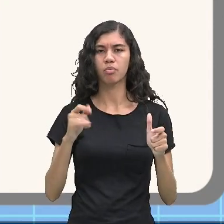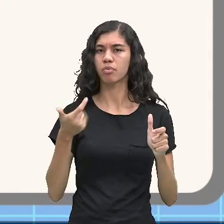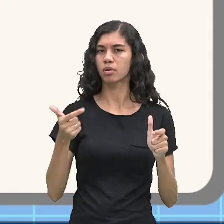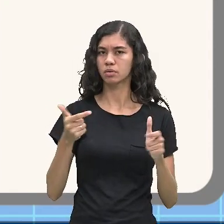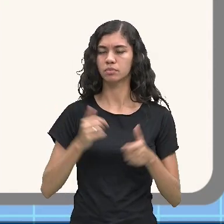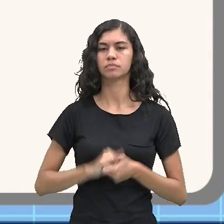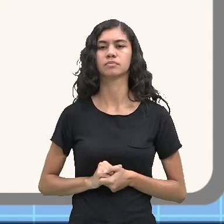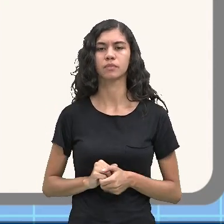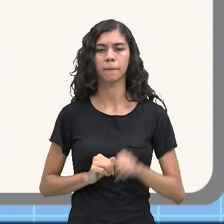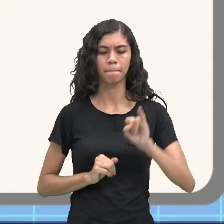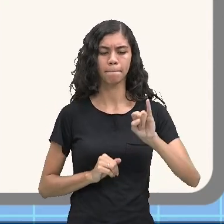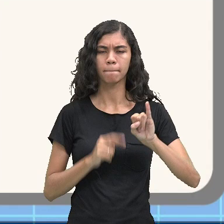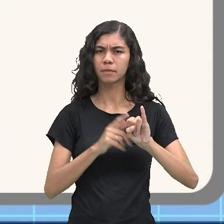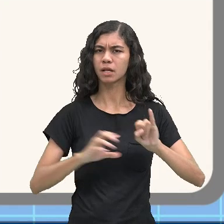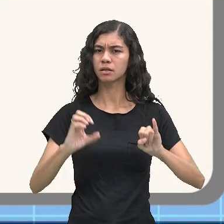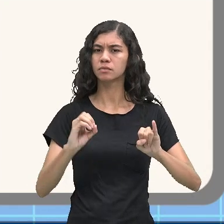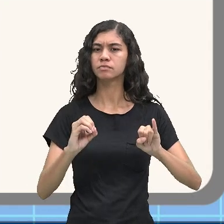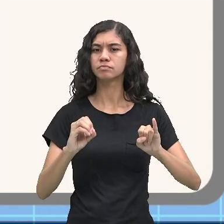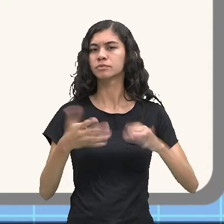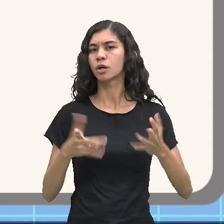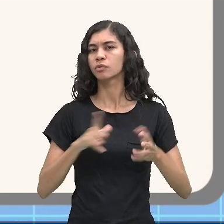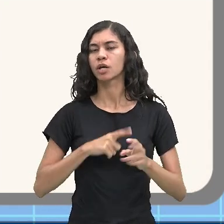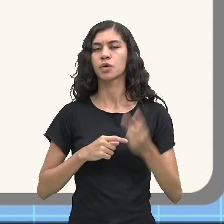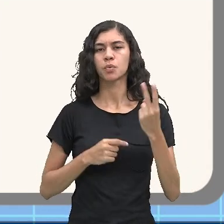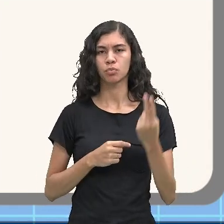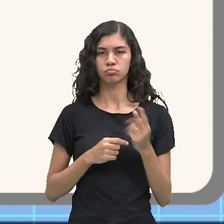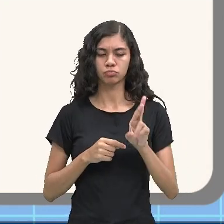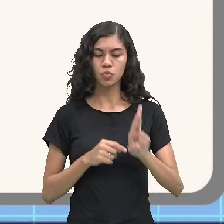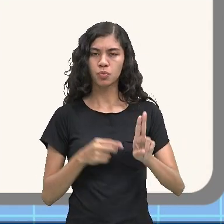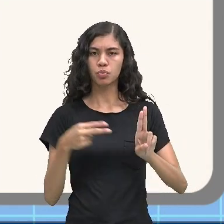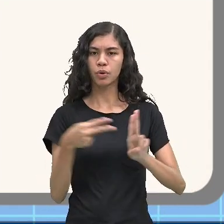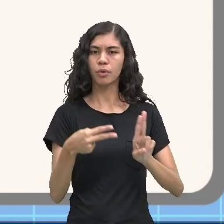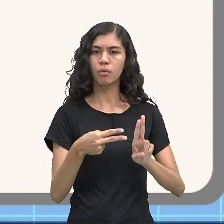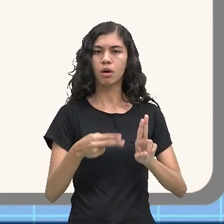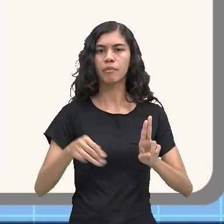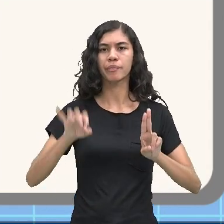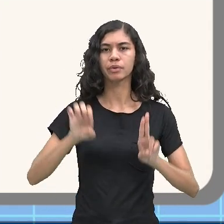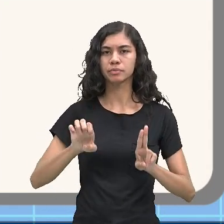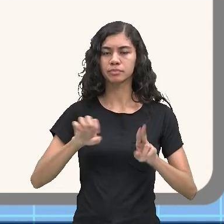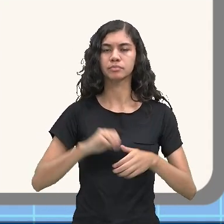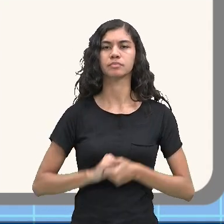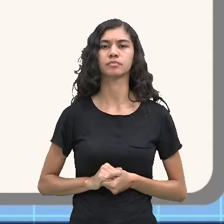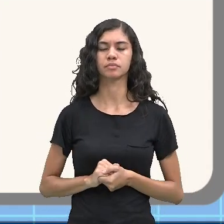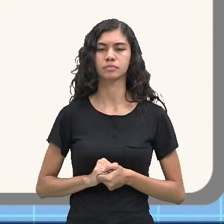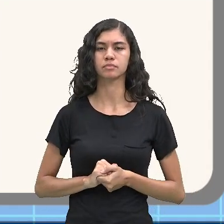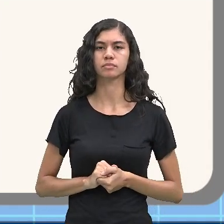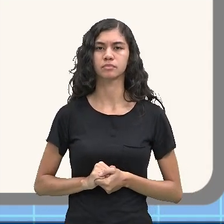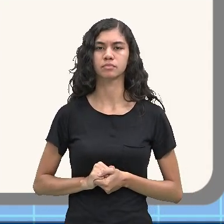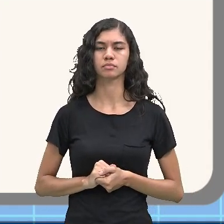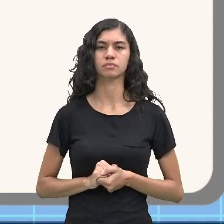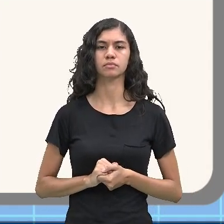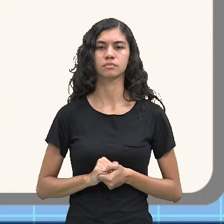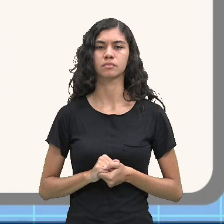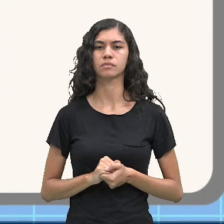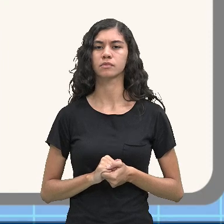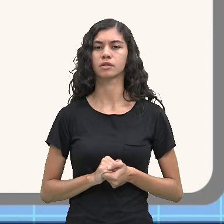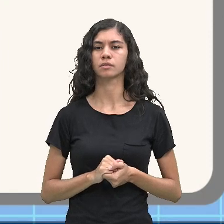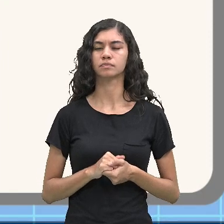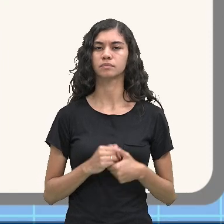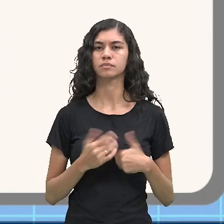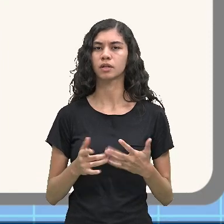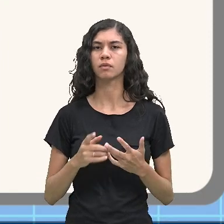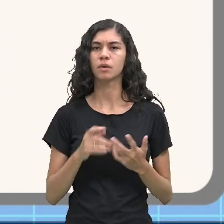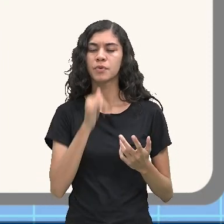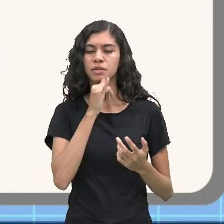igual a zero, eu vou ter U igual a E, né? Ou seja, a DDP nos terminais do gerador é igual à sua